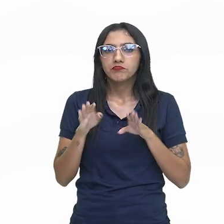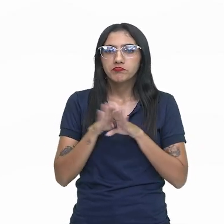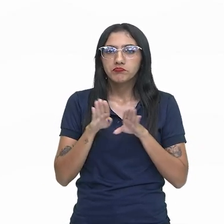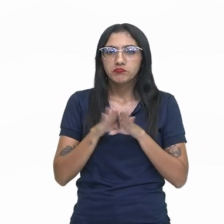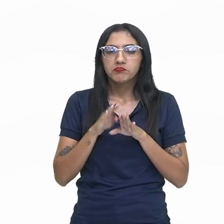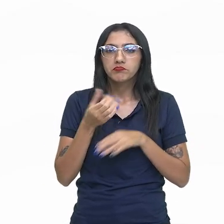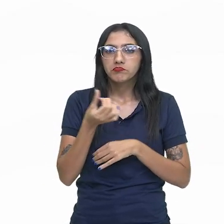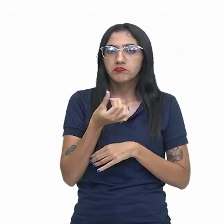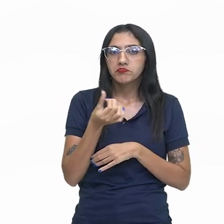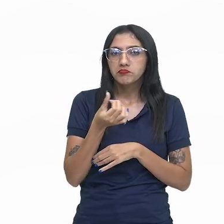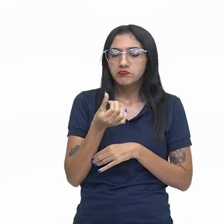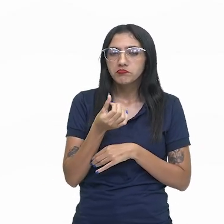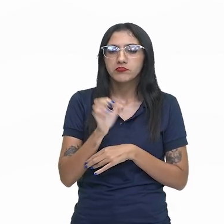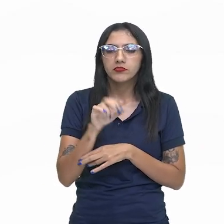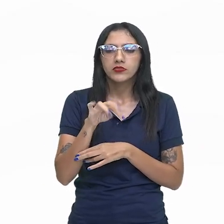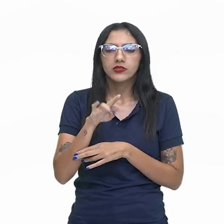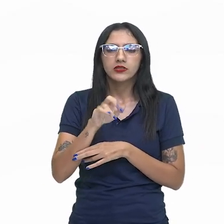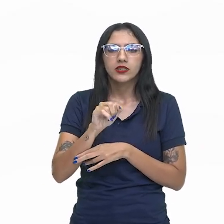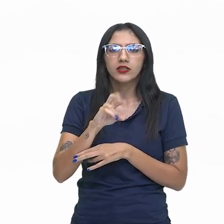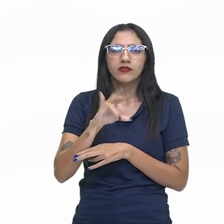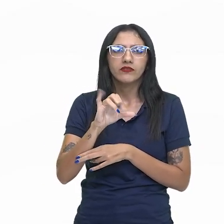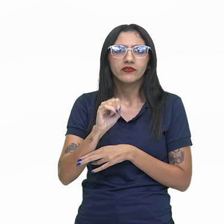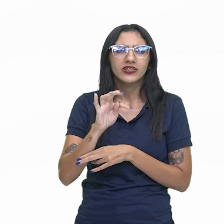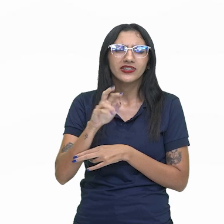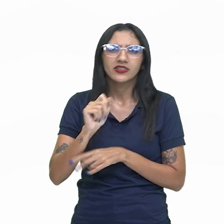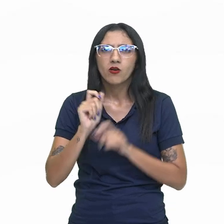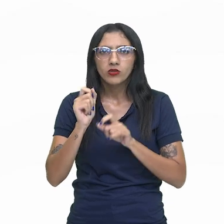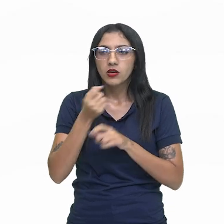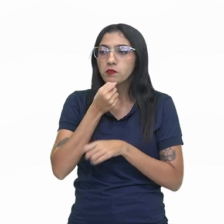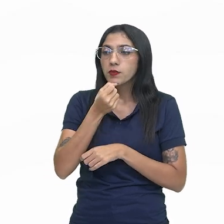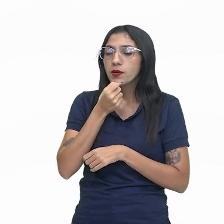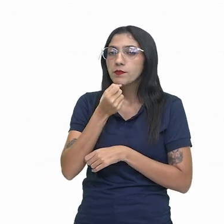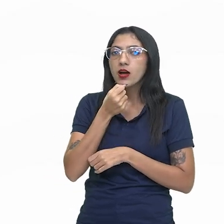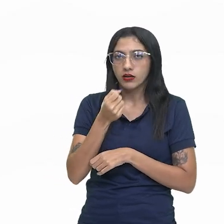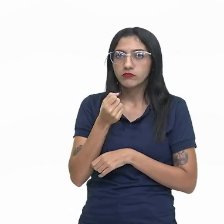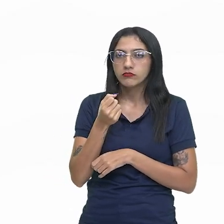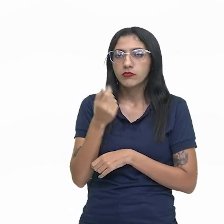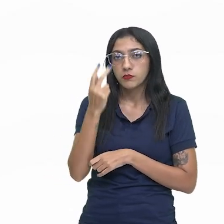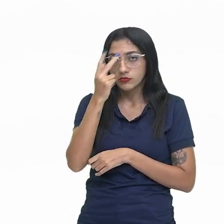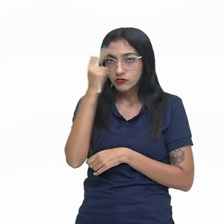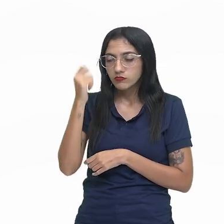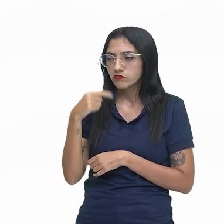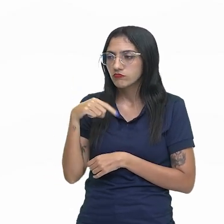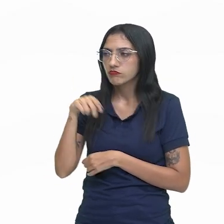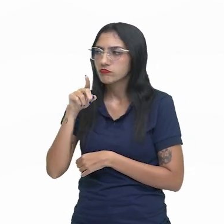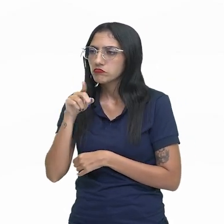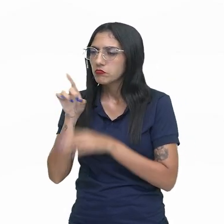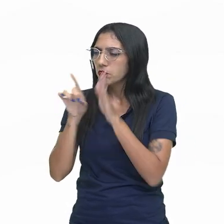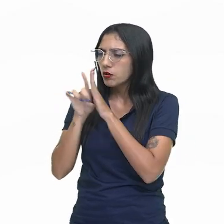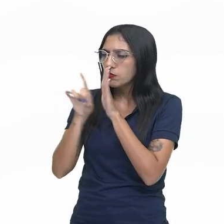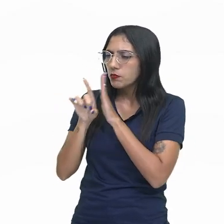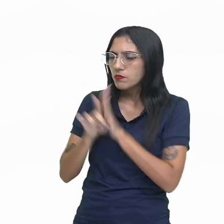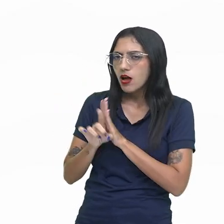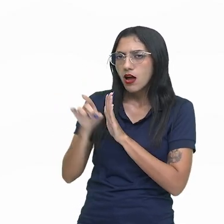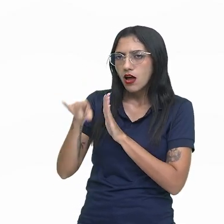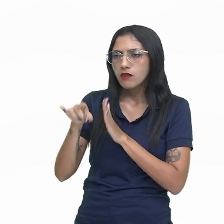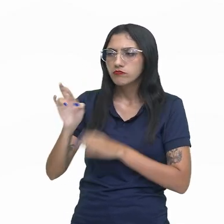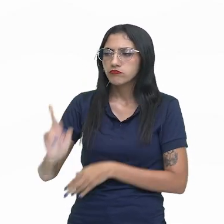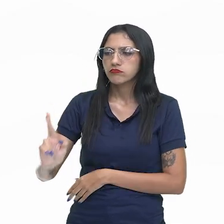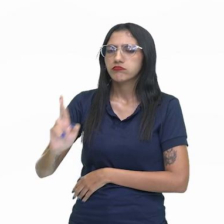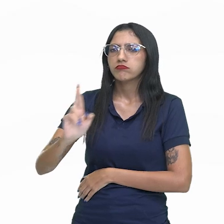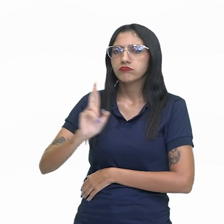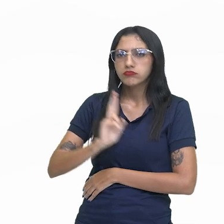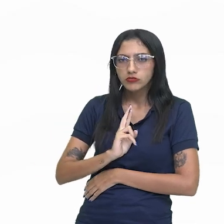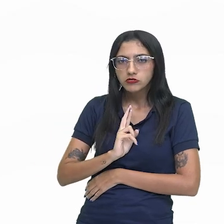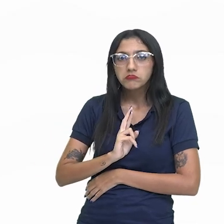Entrevistas, né, que a entrevista você vai ter sempre o entrevistador ali que vai fazer as perguntas para você, ou